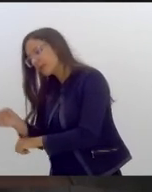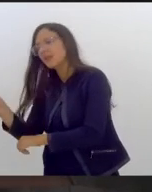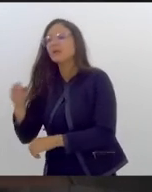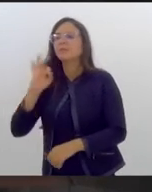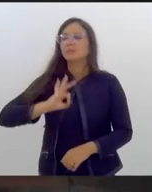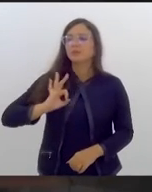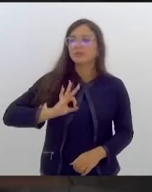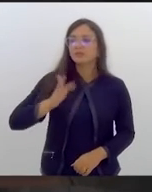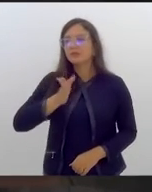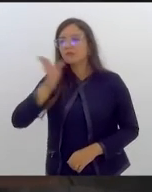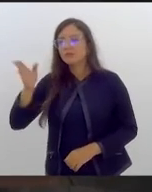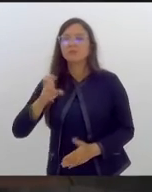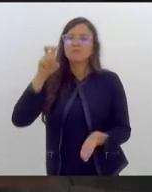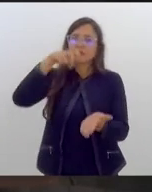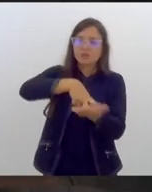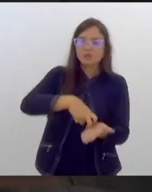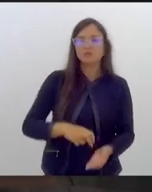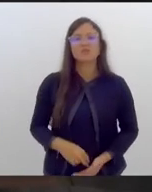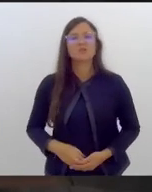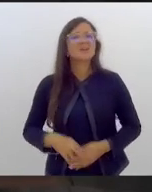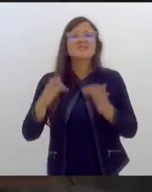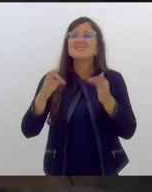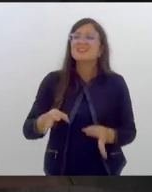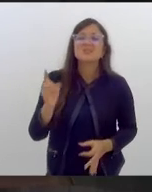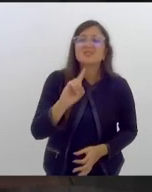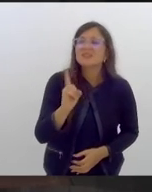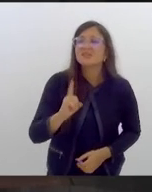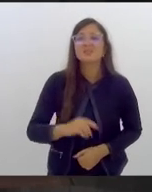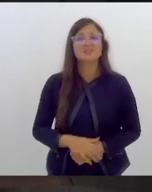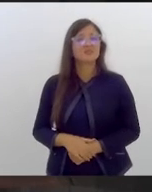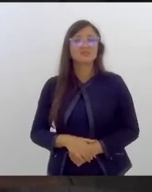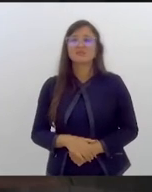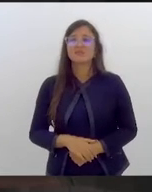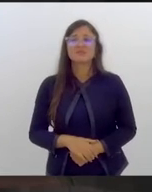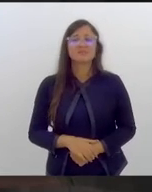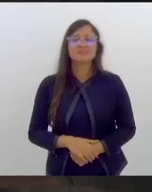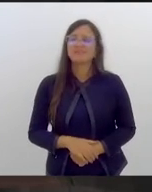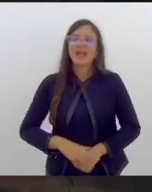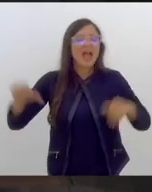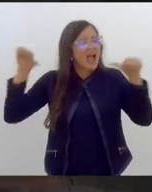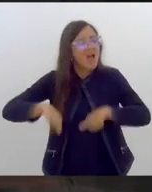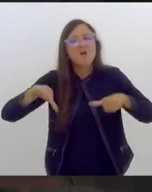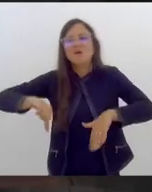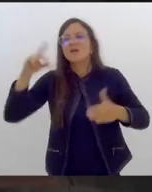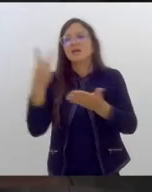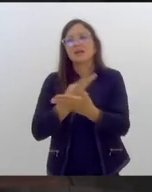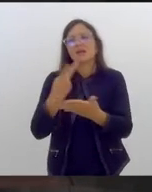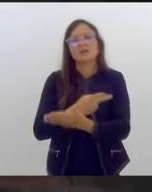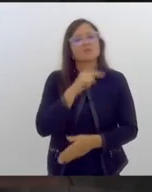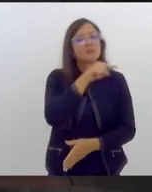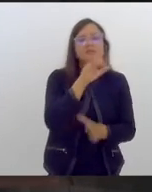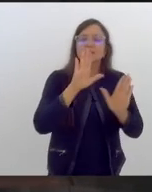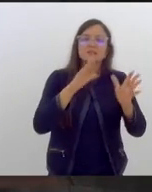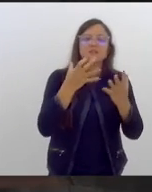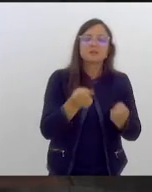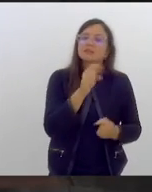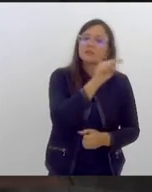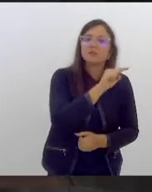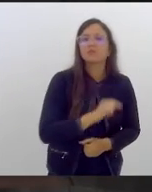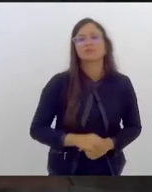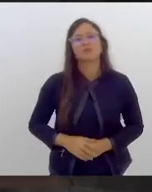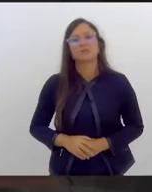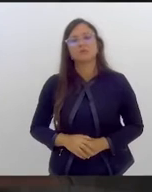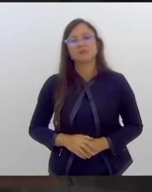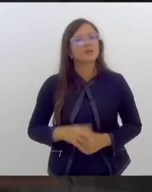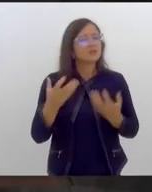pena injusta arbitrária uma sentença proferida ela repita a lei nunca topou as